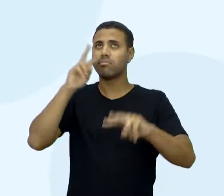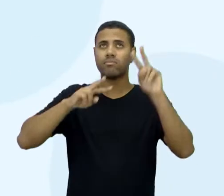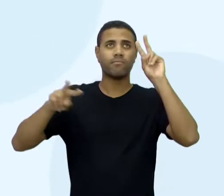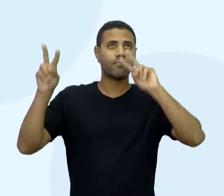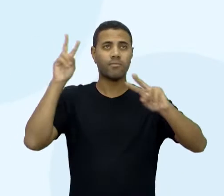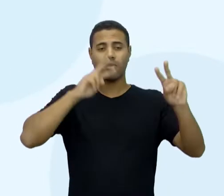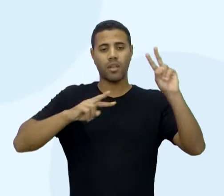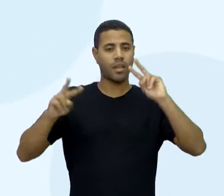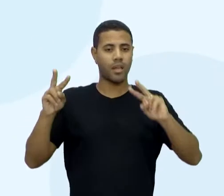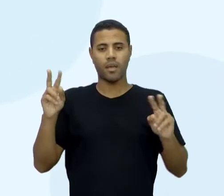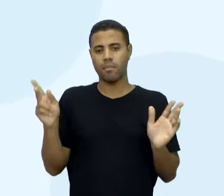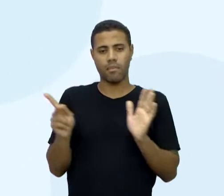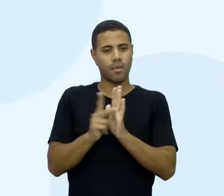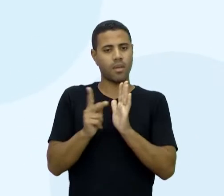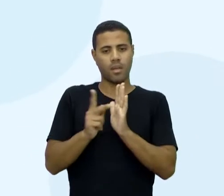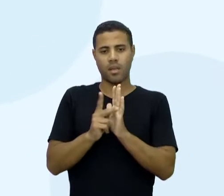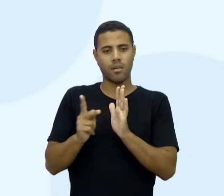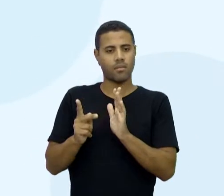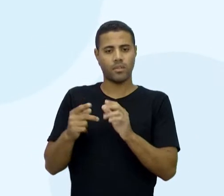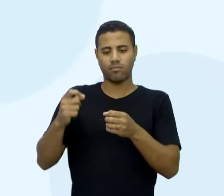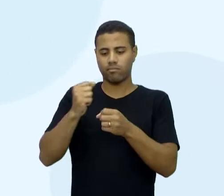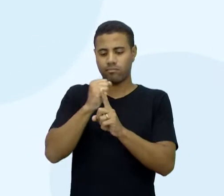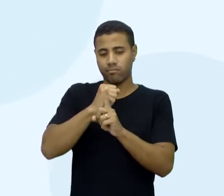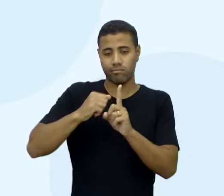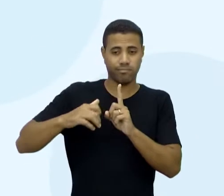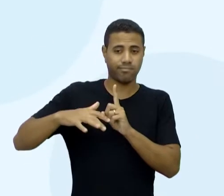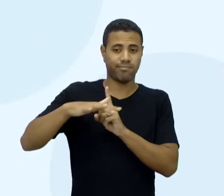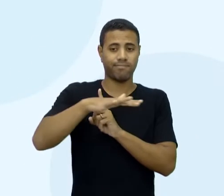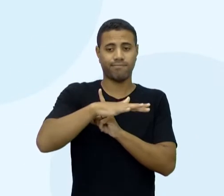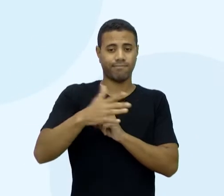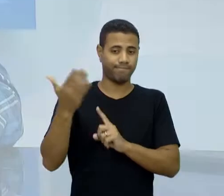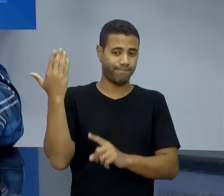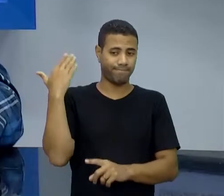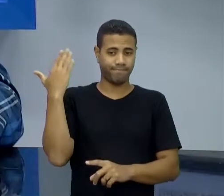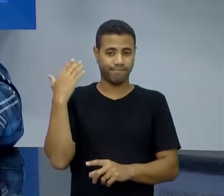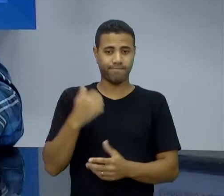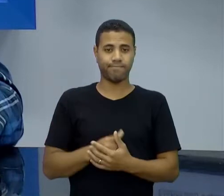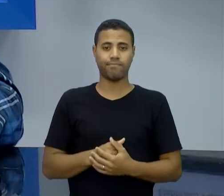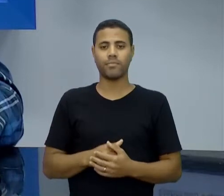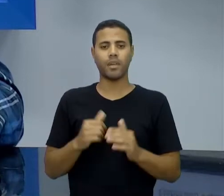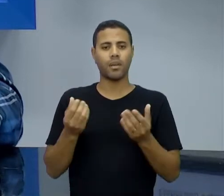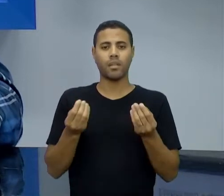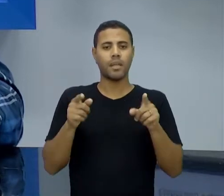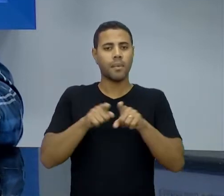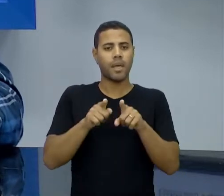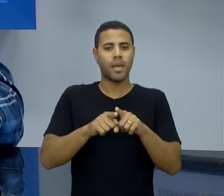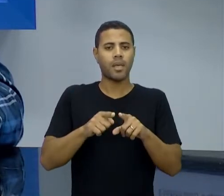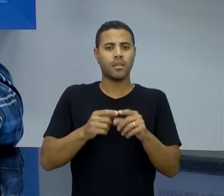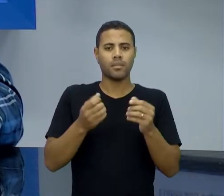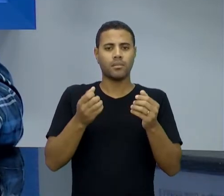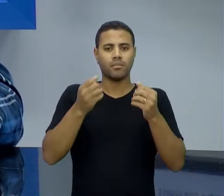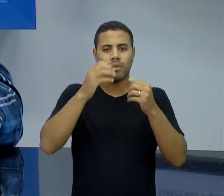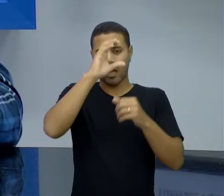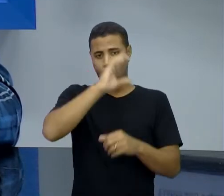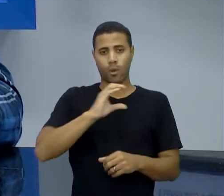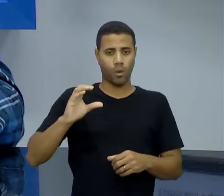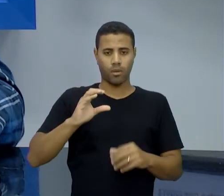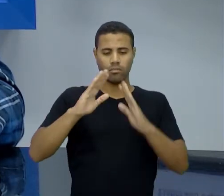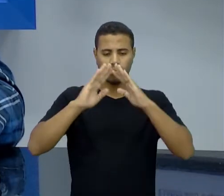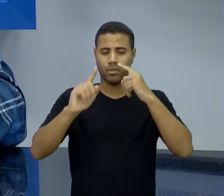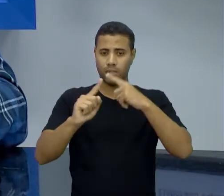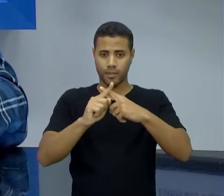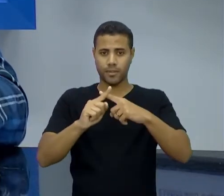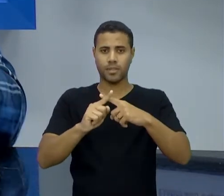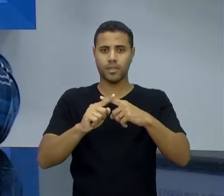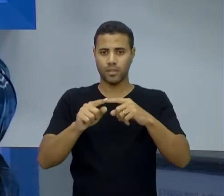patrimônios, a essas riquezas históricas, tudo bem? E a Igreja Católica daquela época também tinha esses